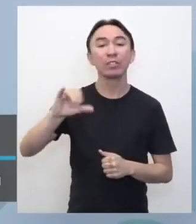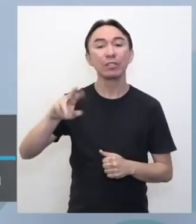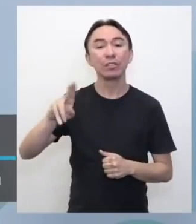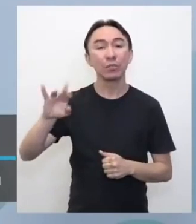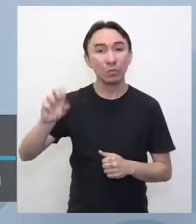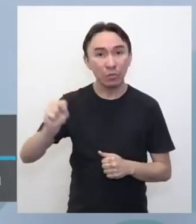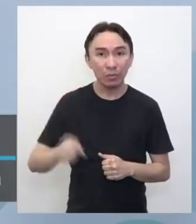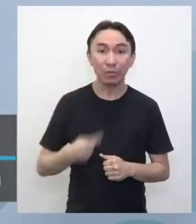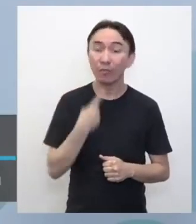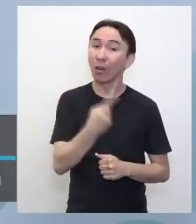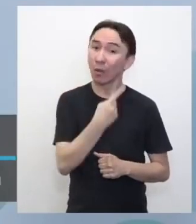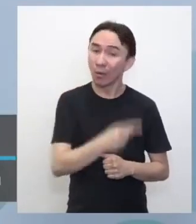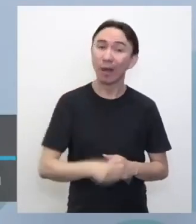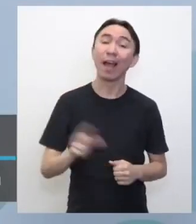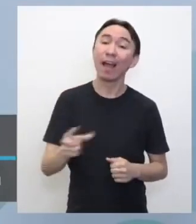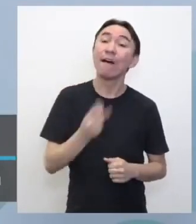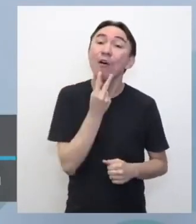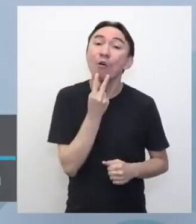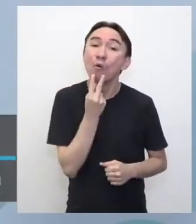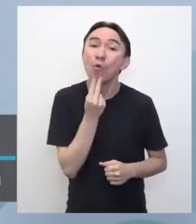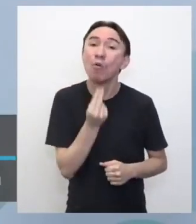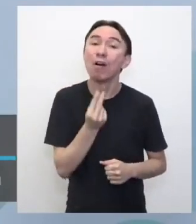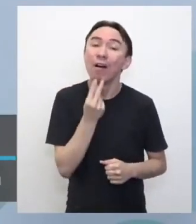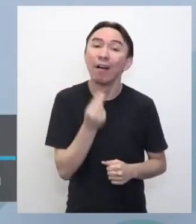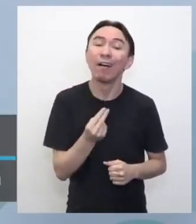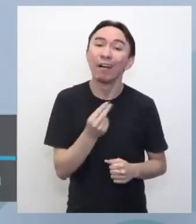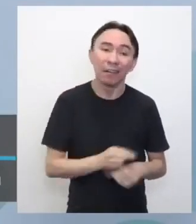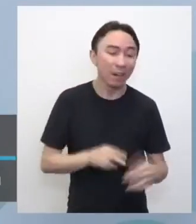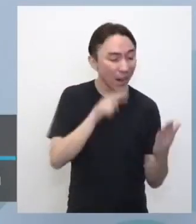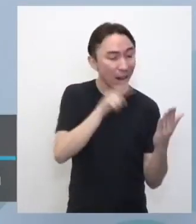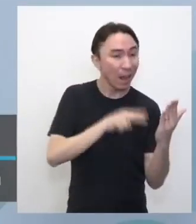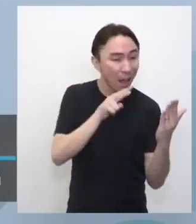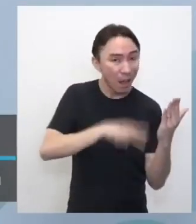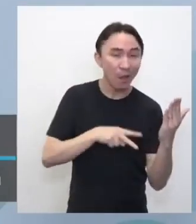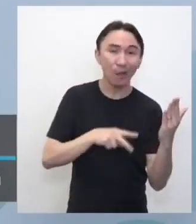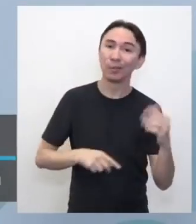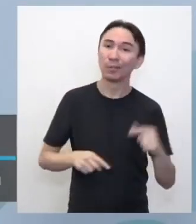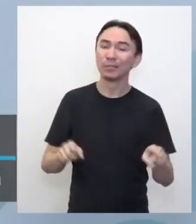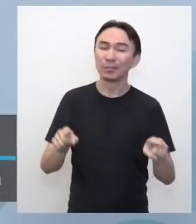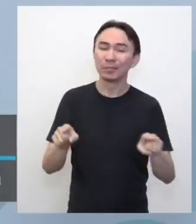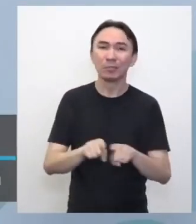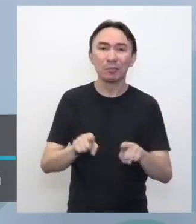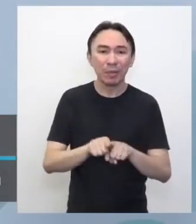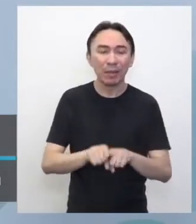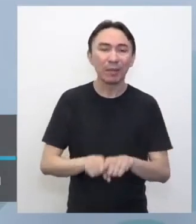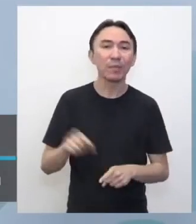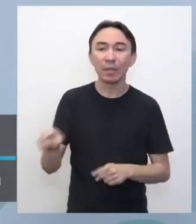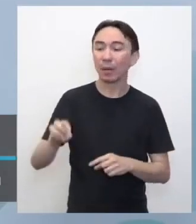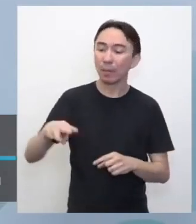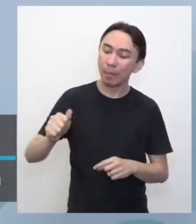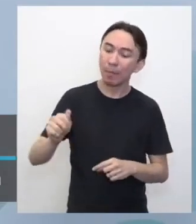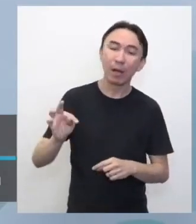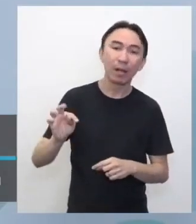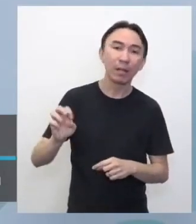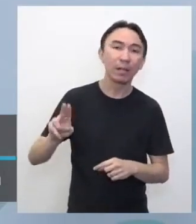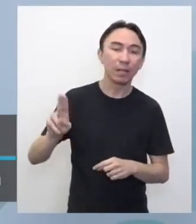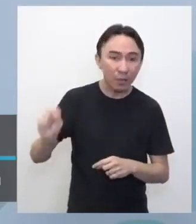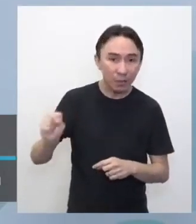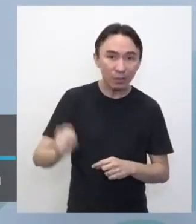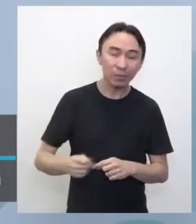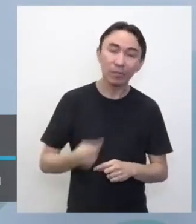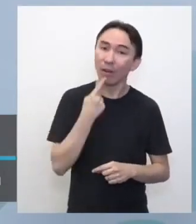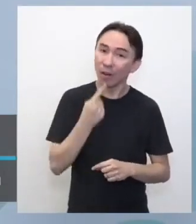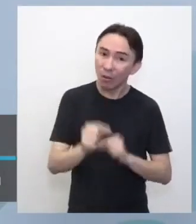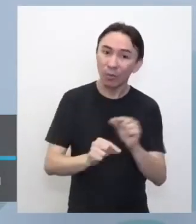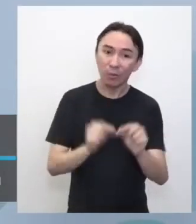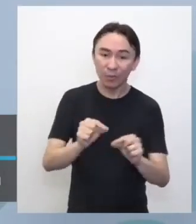de Assis, Uau. que ele leu, e Senhor Embaixador também. Deixa eu ver aqui, o Matheus também participando com a gente.